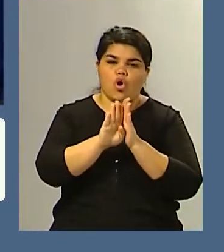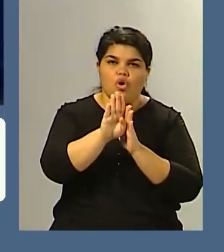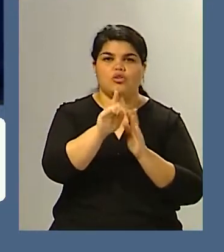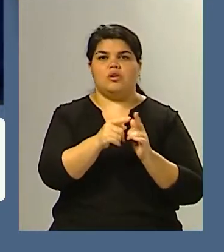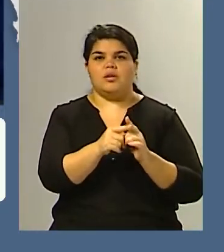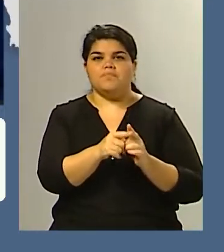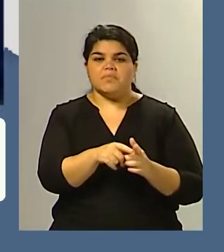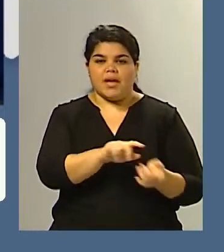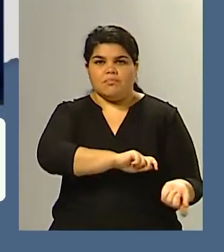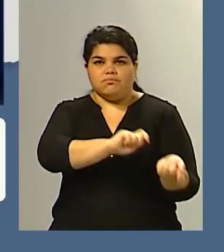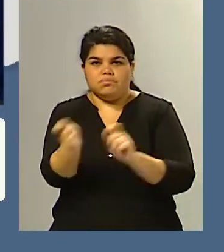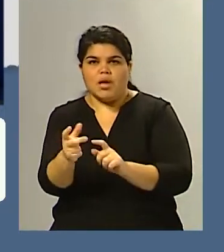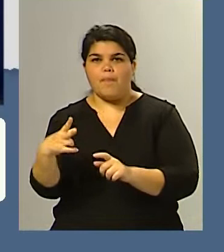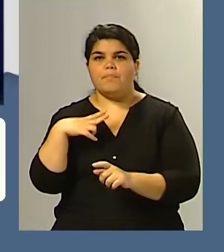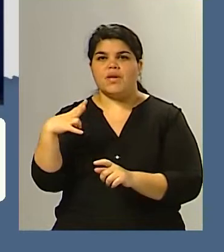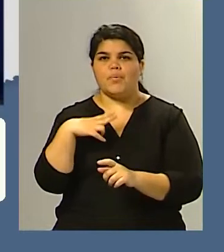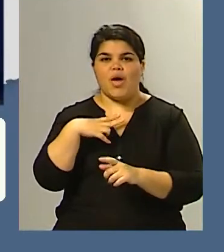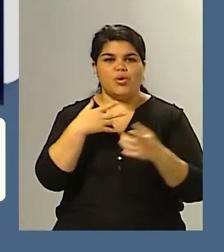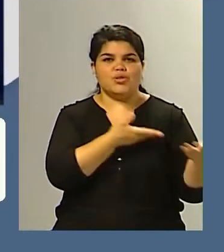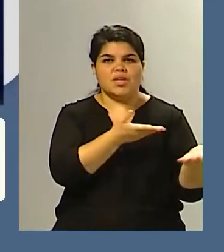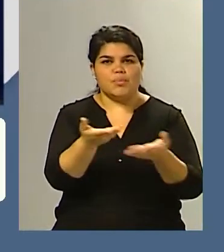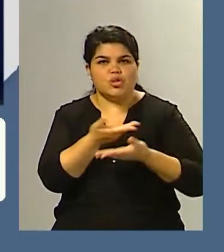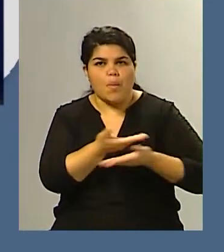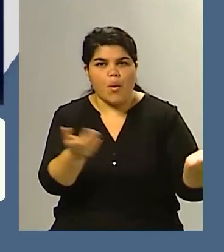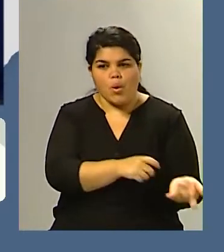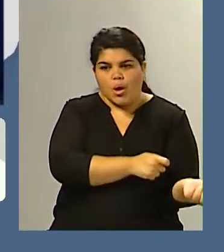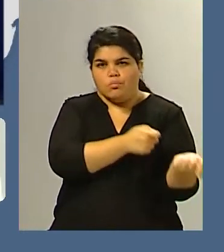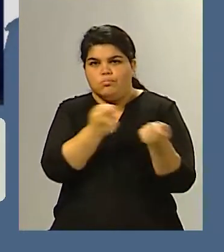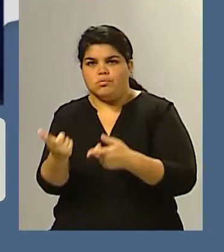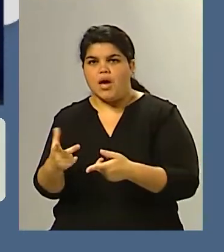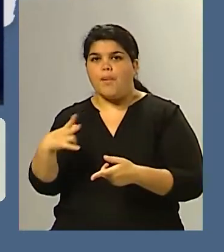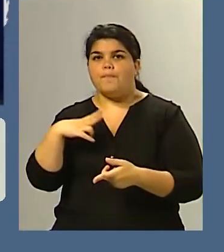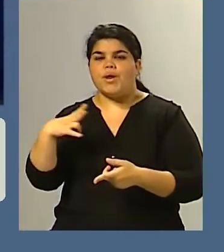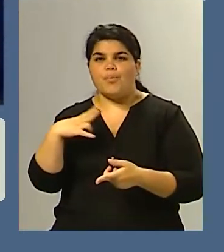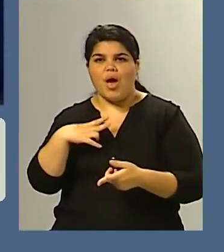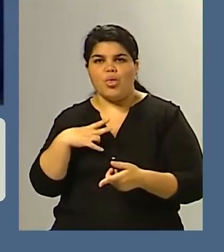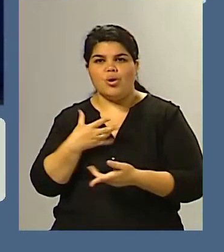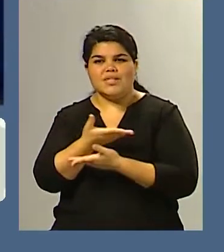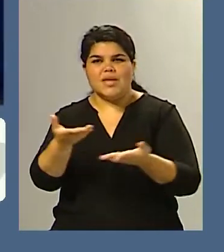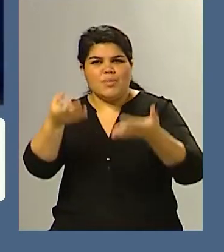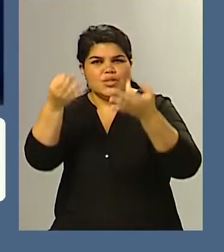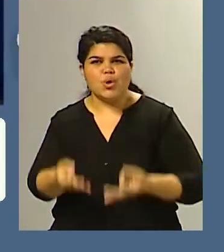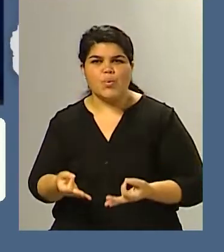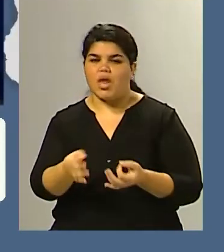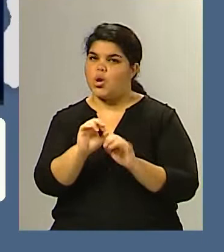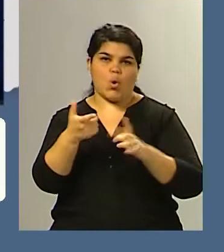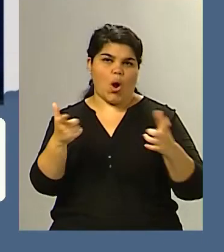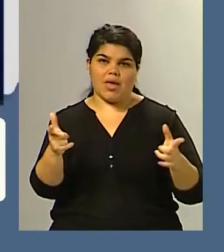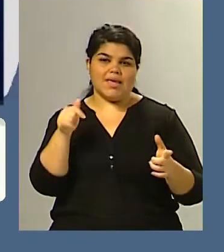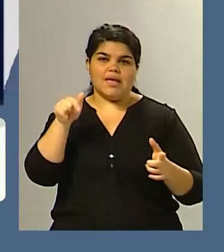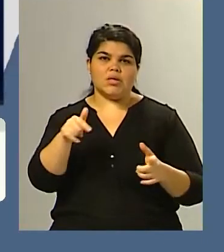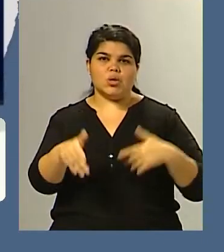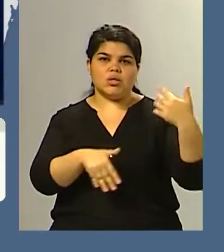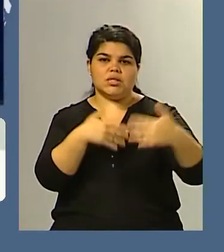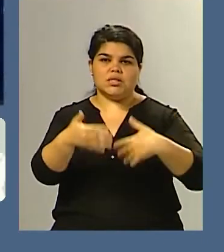resultou necessariamente em serviços públicos mais eficientes, e essa insatisfação social se canalizou em favor de